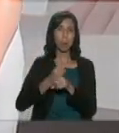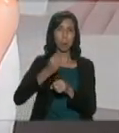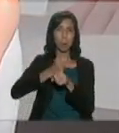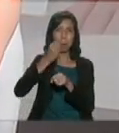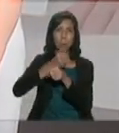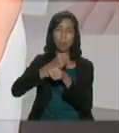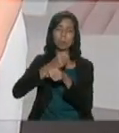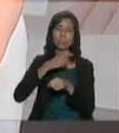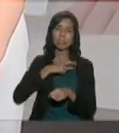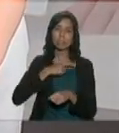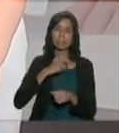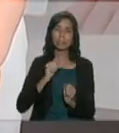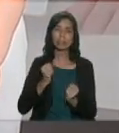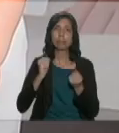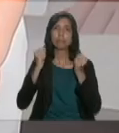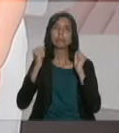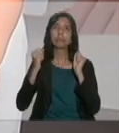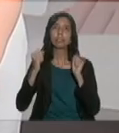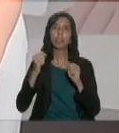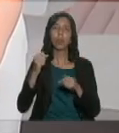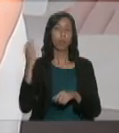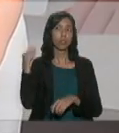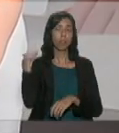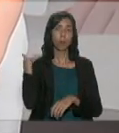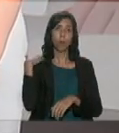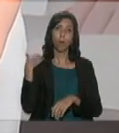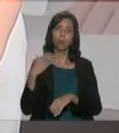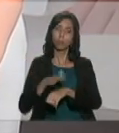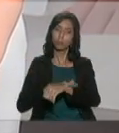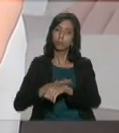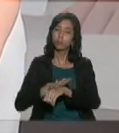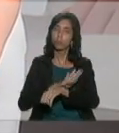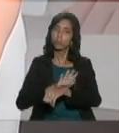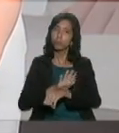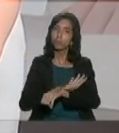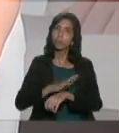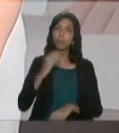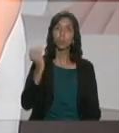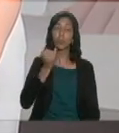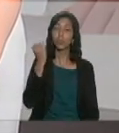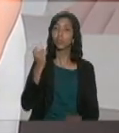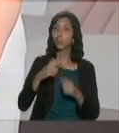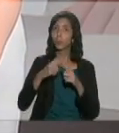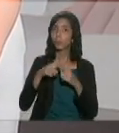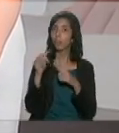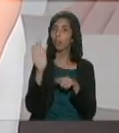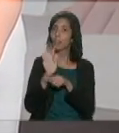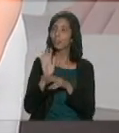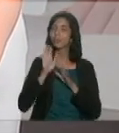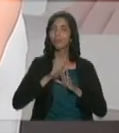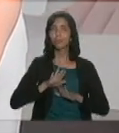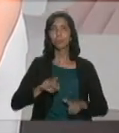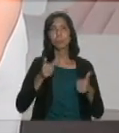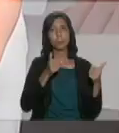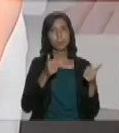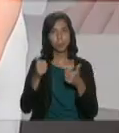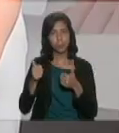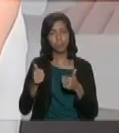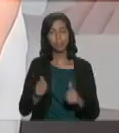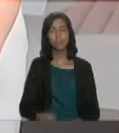coluna. Então, essa parte das costas é muito importante de você massagear, porque vai trazer um bem-estar para a